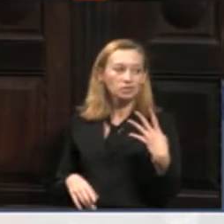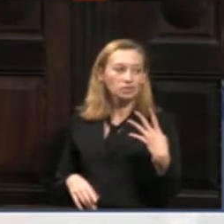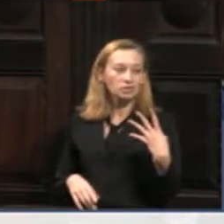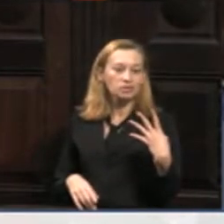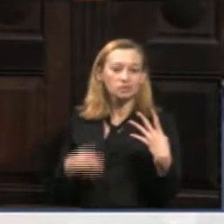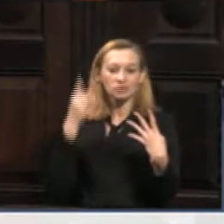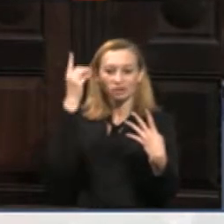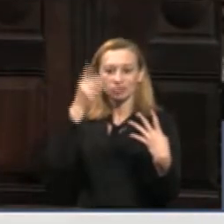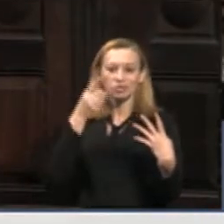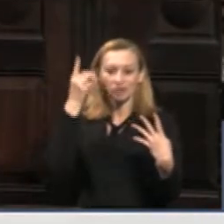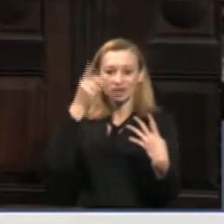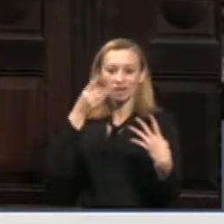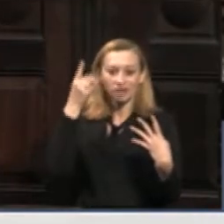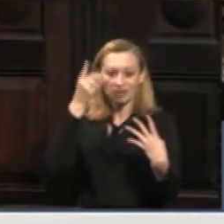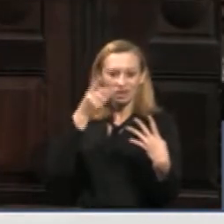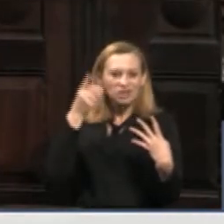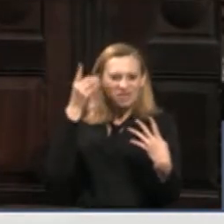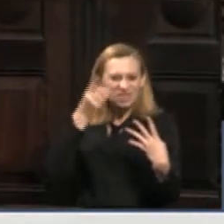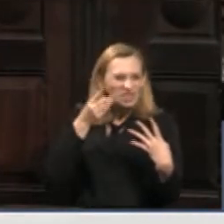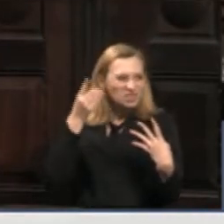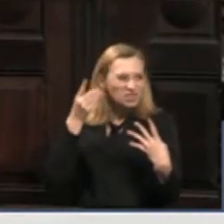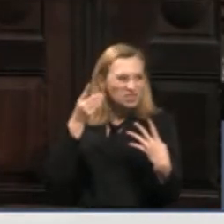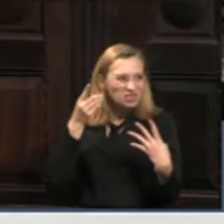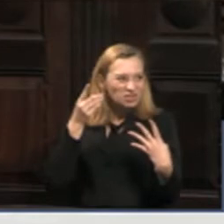Flávio Bolsonaro,